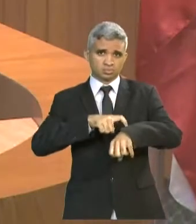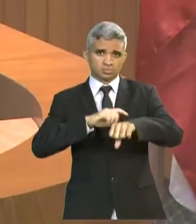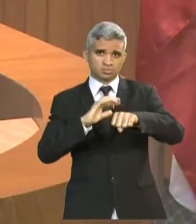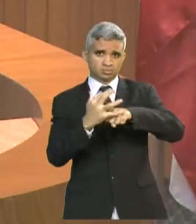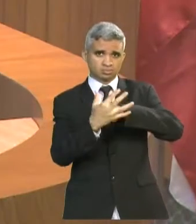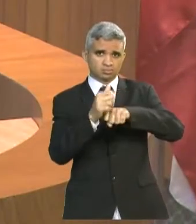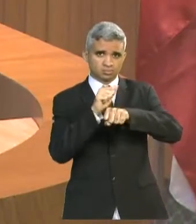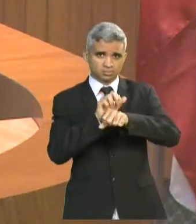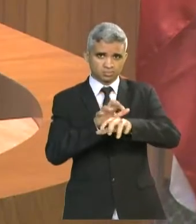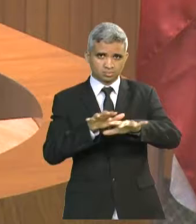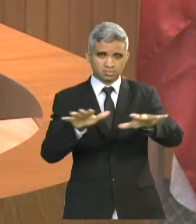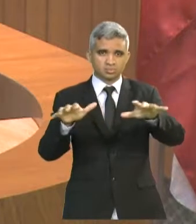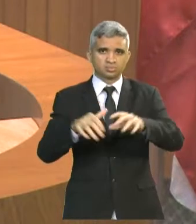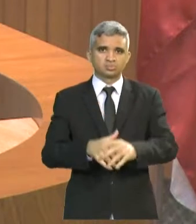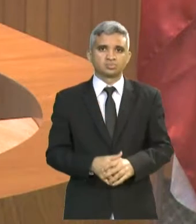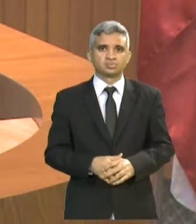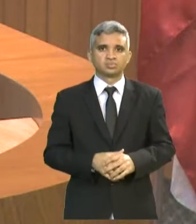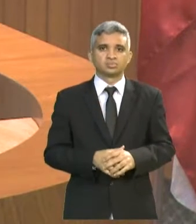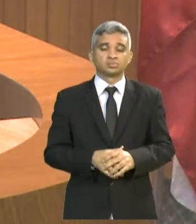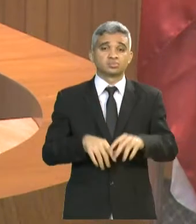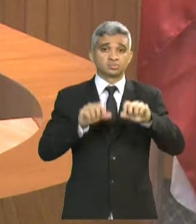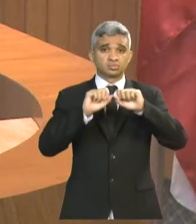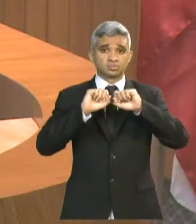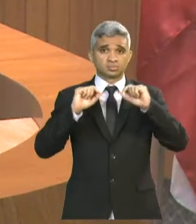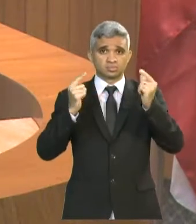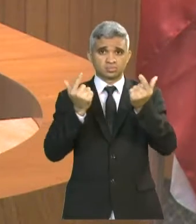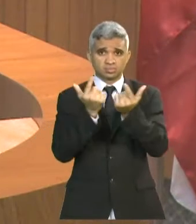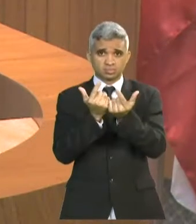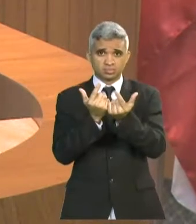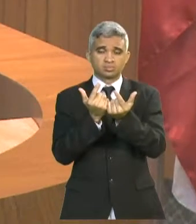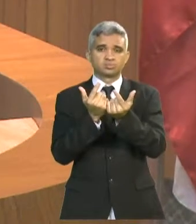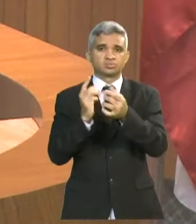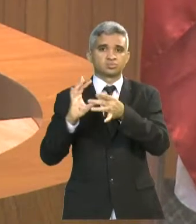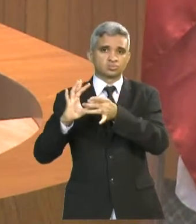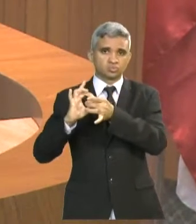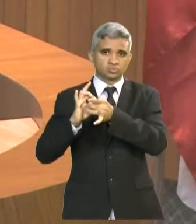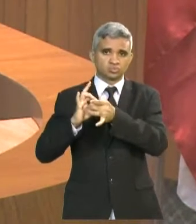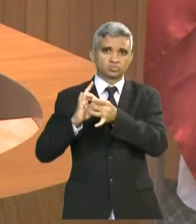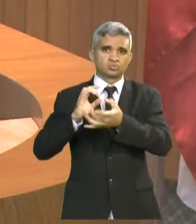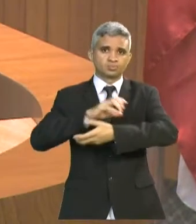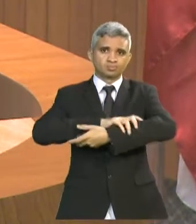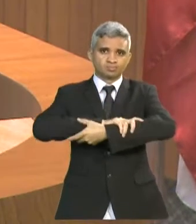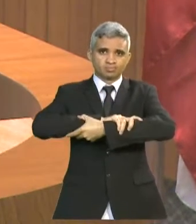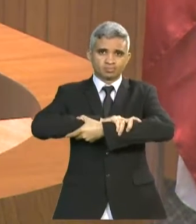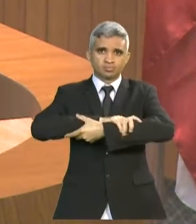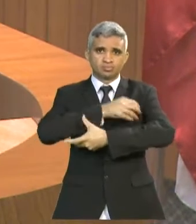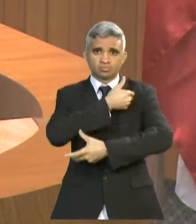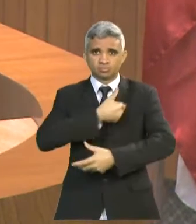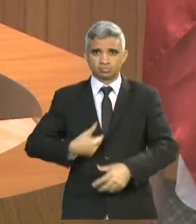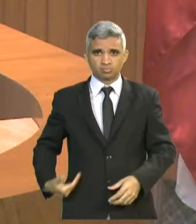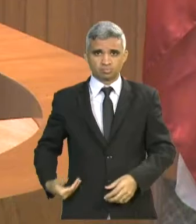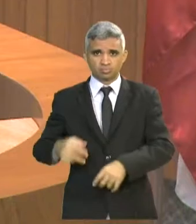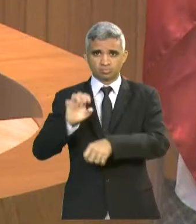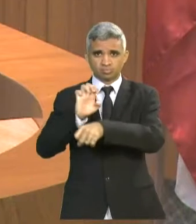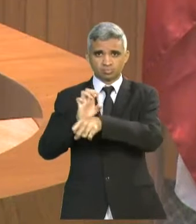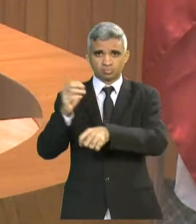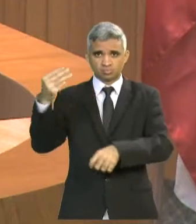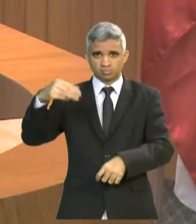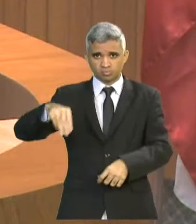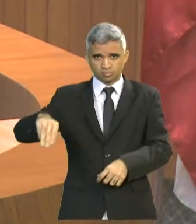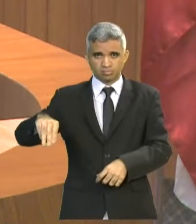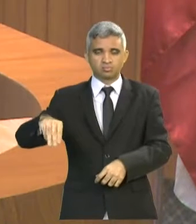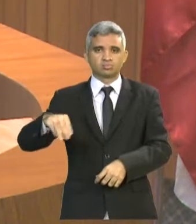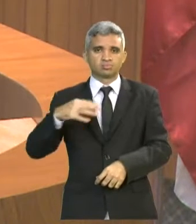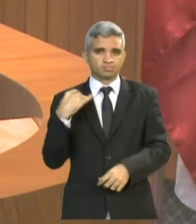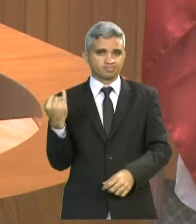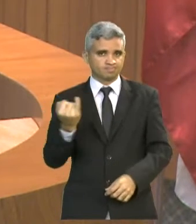Legislativa em unidade, em sintonia com o governo estadual, com o governo Flávio Dino. Digo isso